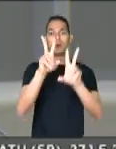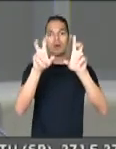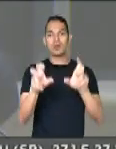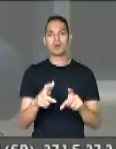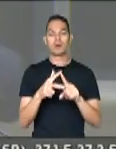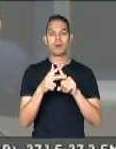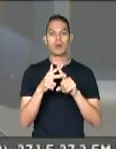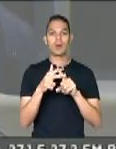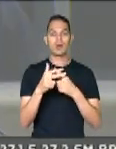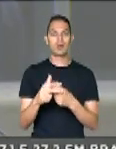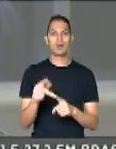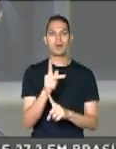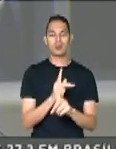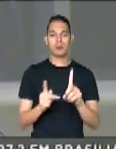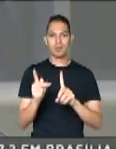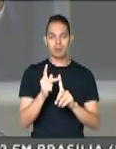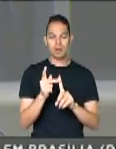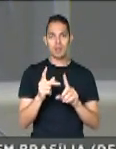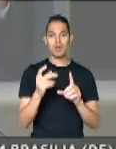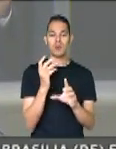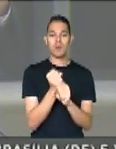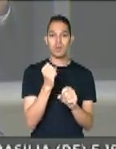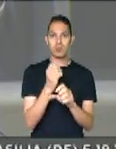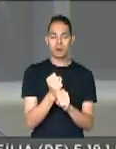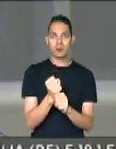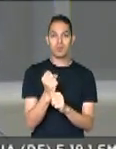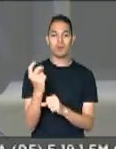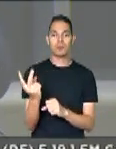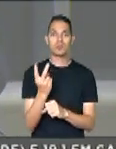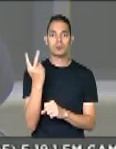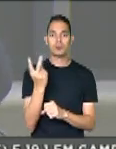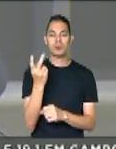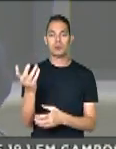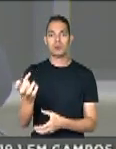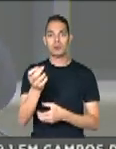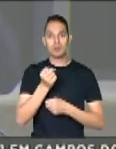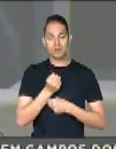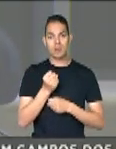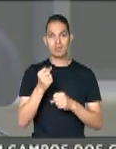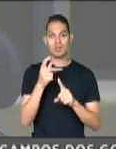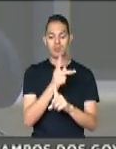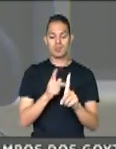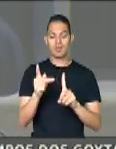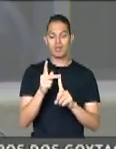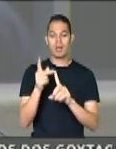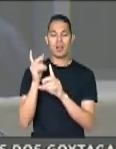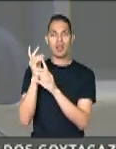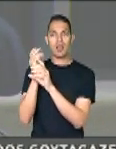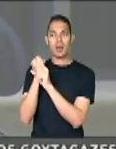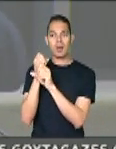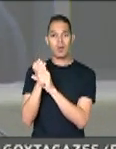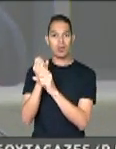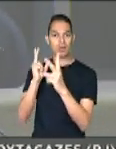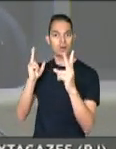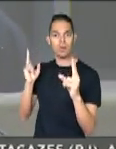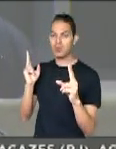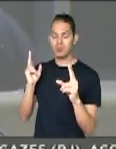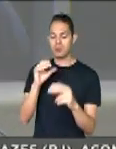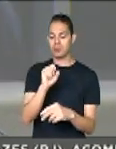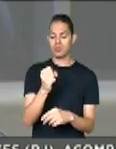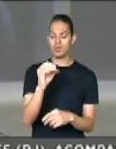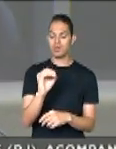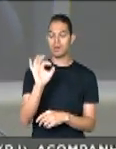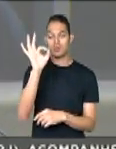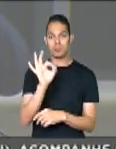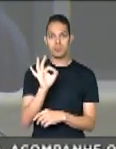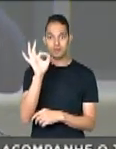Previdência. O cálculo do valor que se recebe da Previdência não é mais calculado, como era até hoje, sobre os 80% da